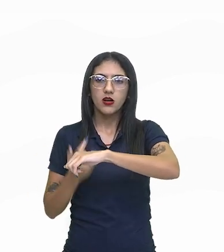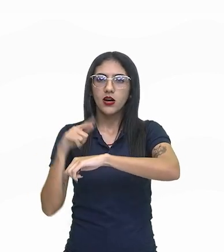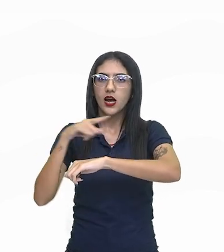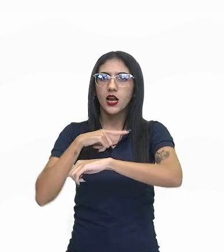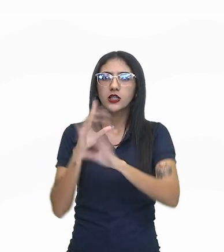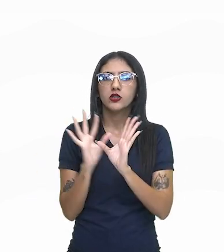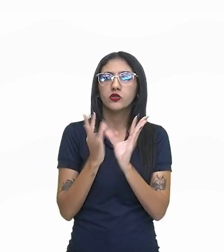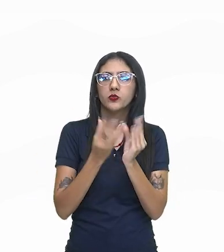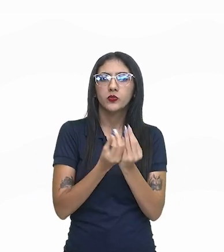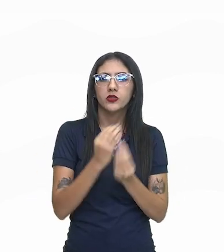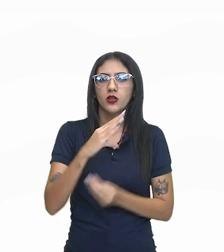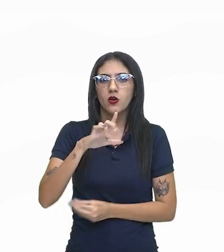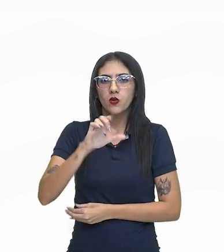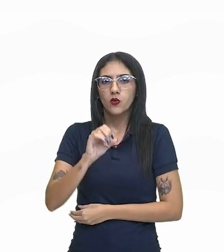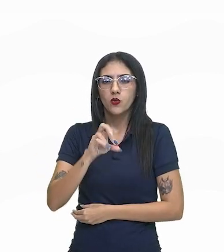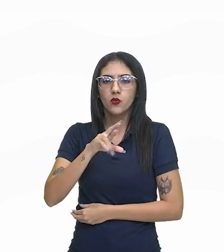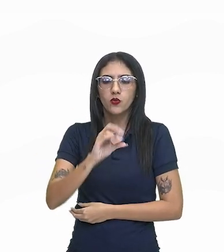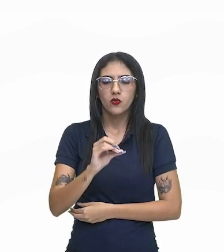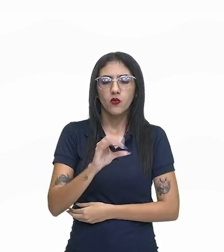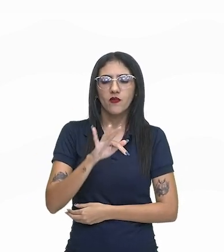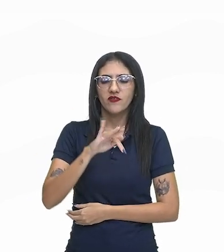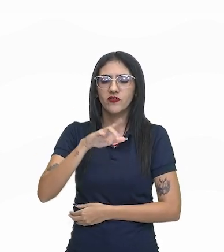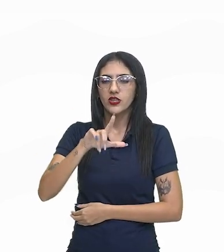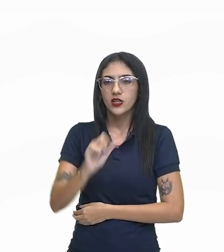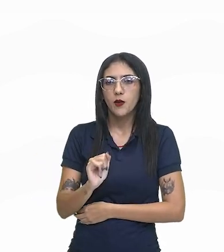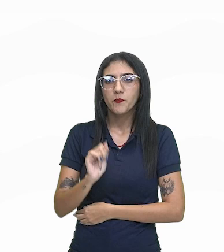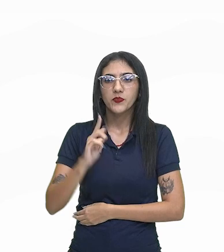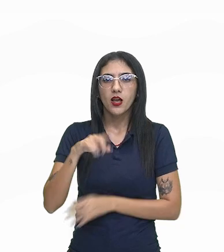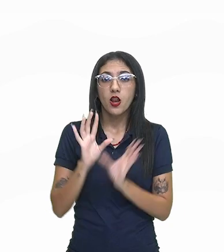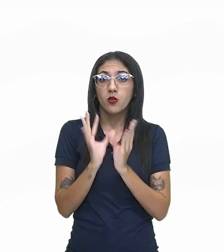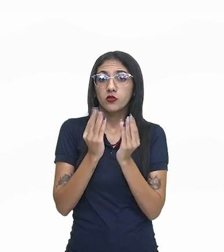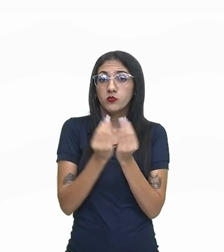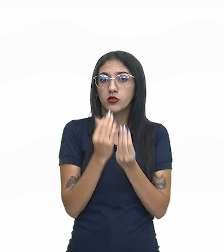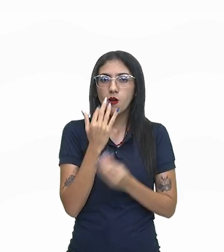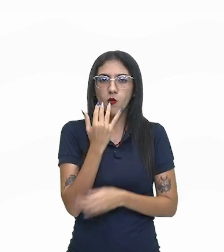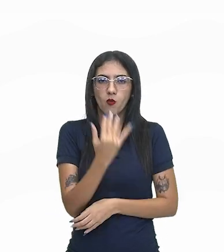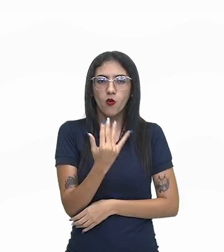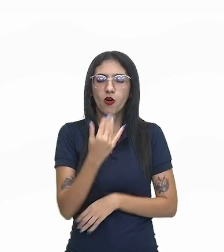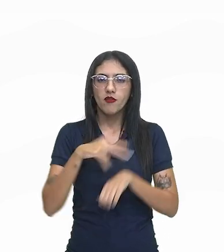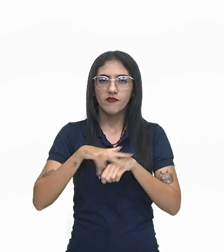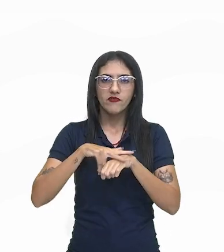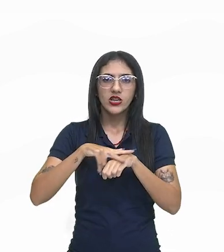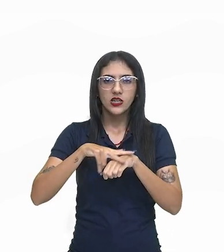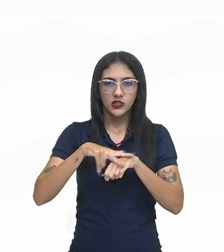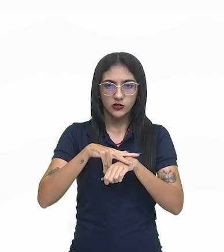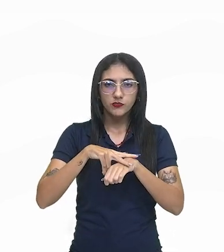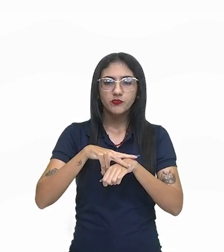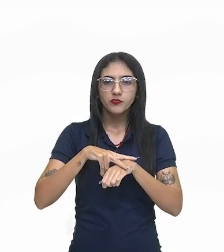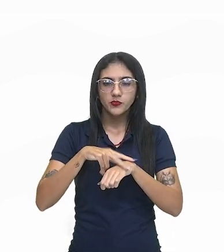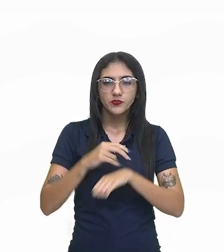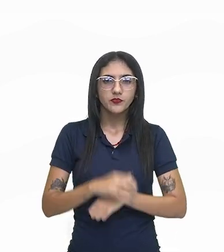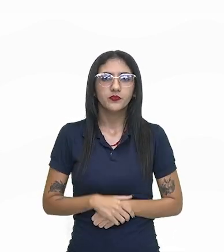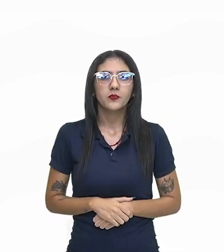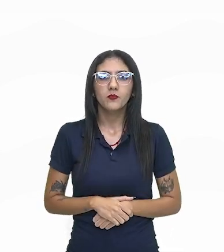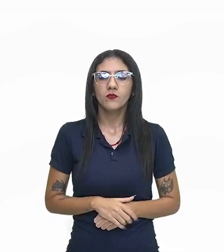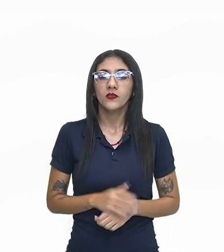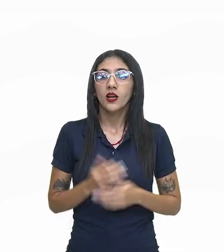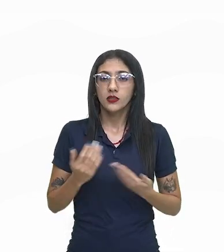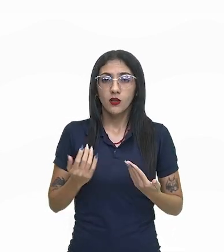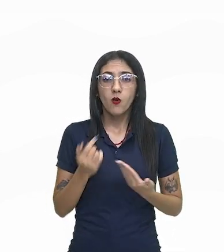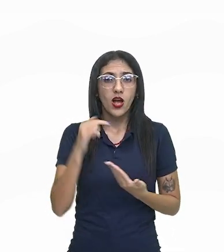clorofila. Clorofila, esse que é um pigmento de coloração verde. Então, elas